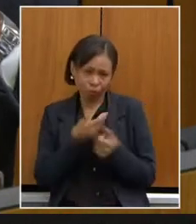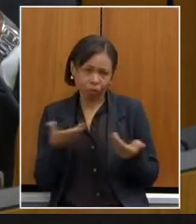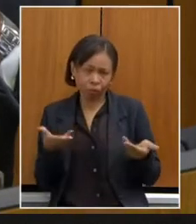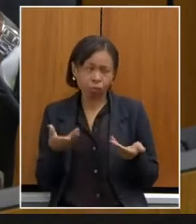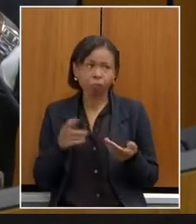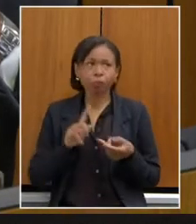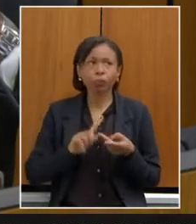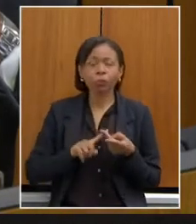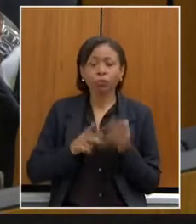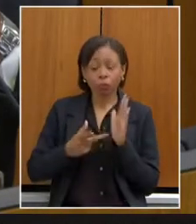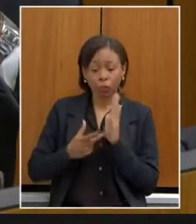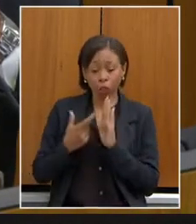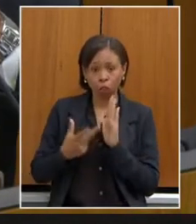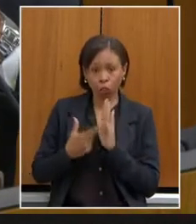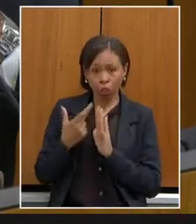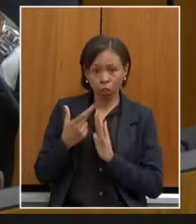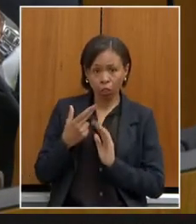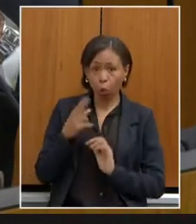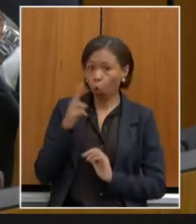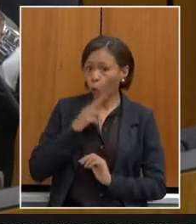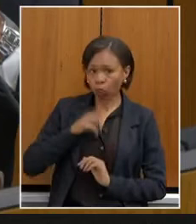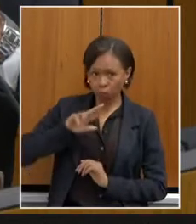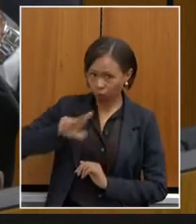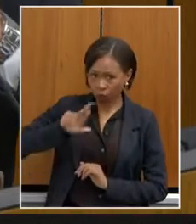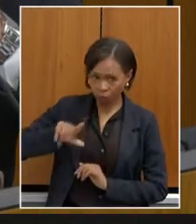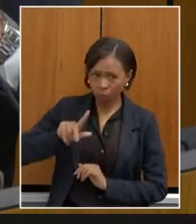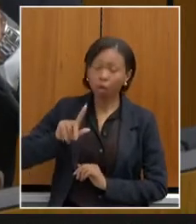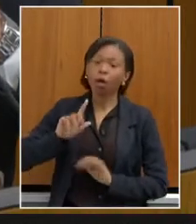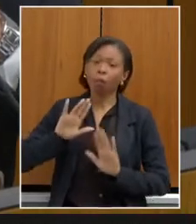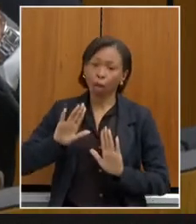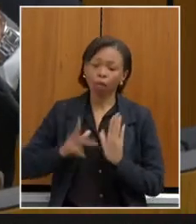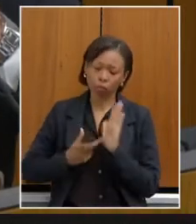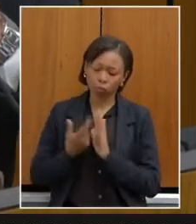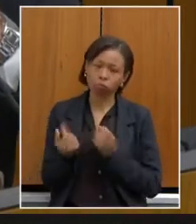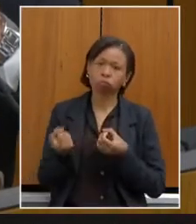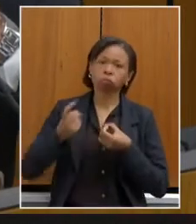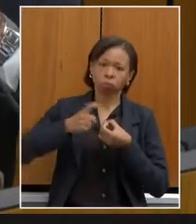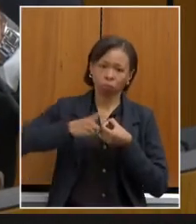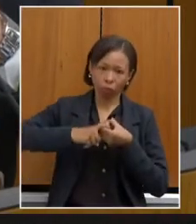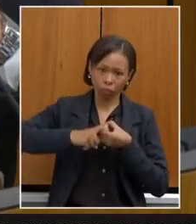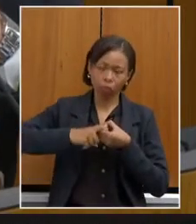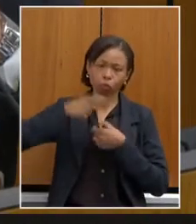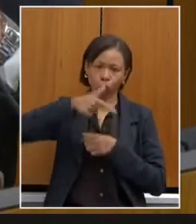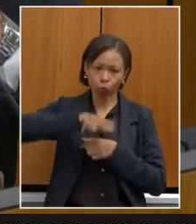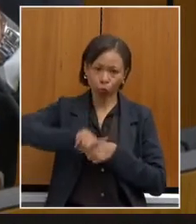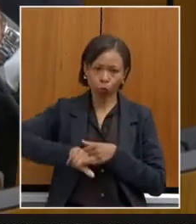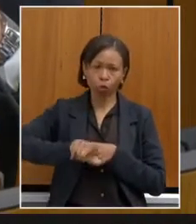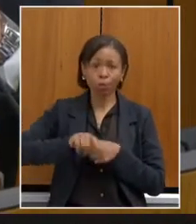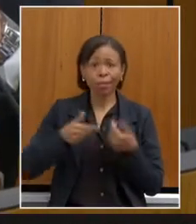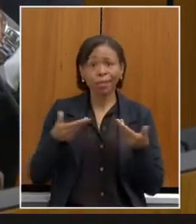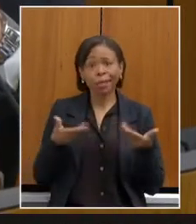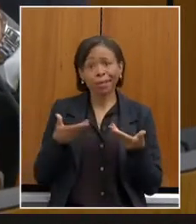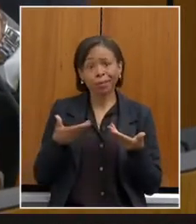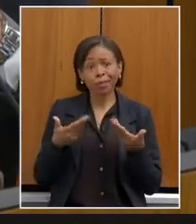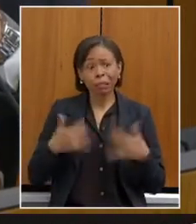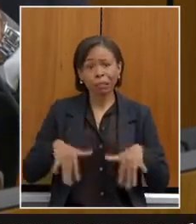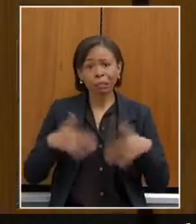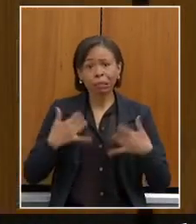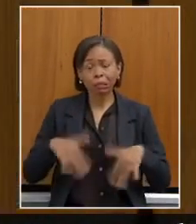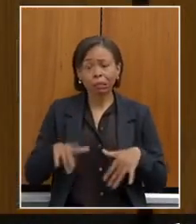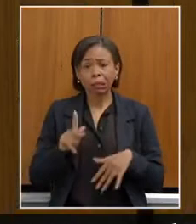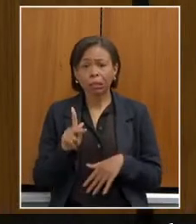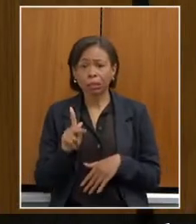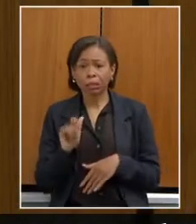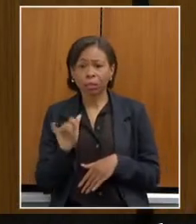eletivas estamos retornando as cirurgias e o nosso maior gargalo hoje deputado é o kit intubação esperando o mercado dar uma